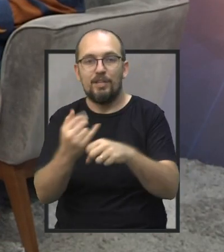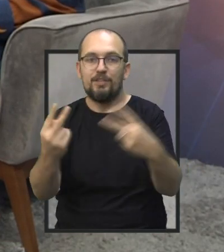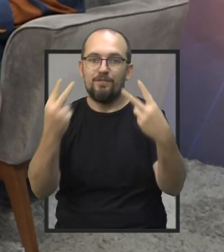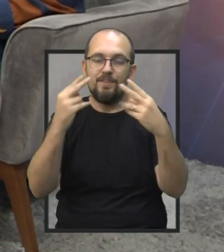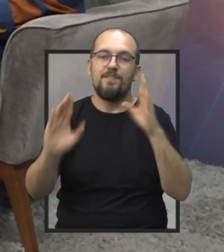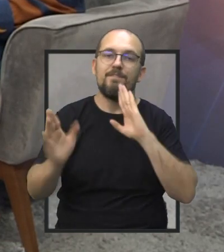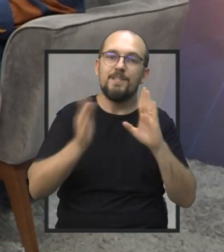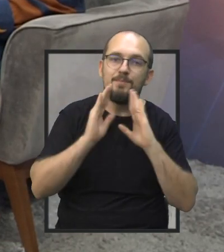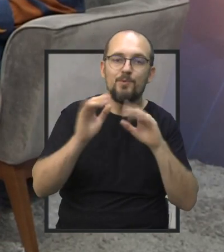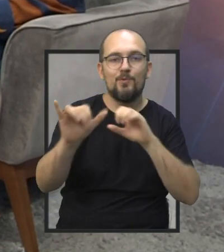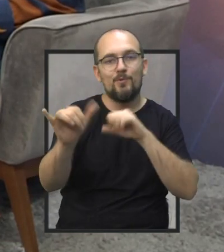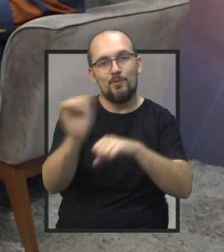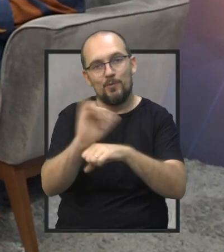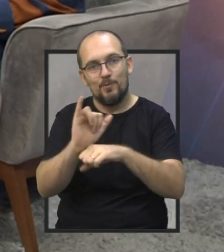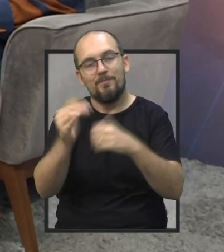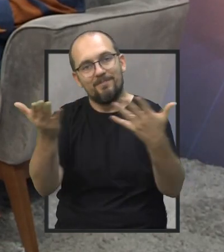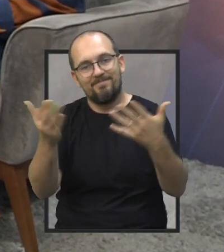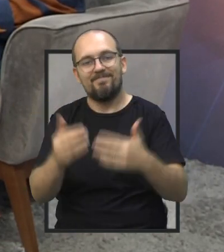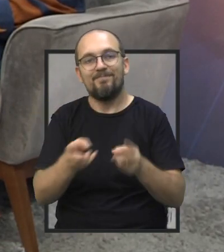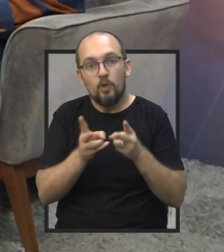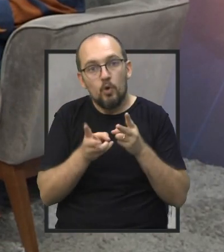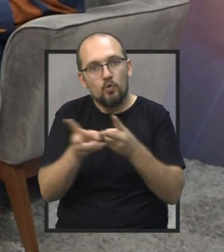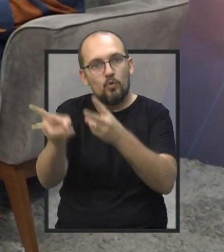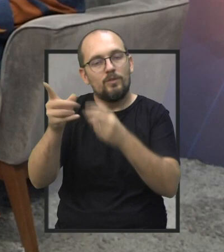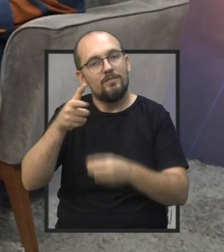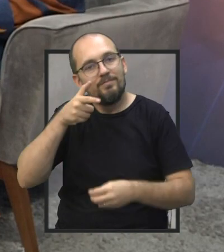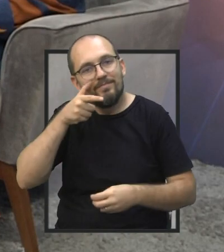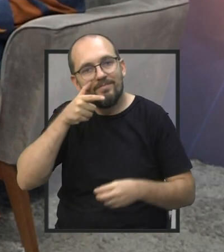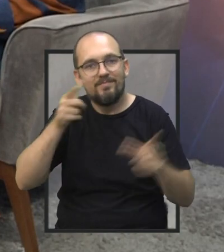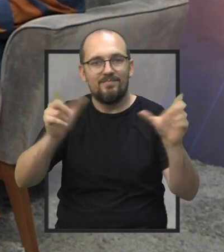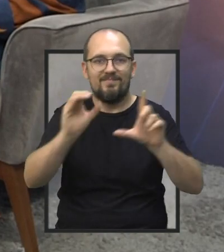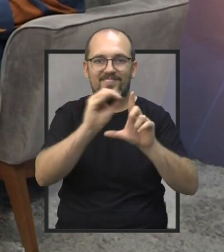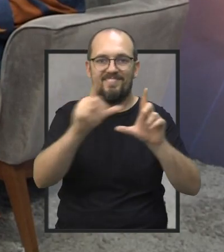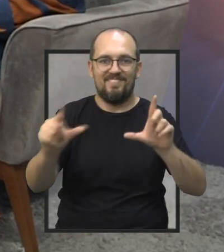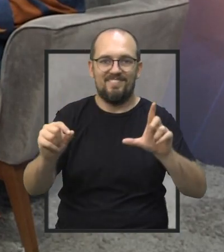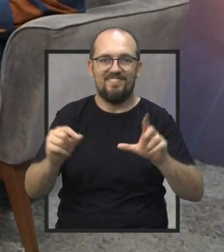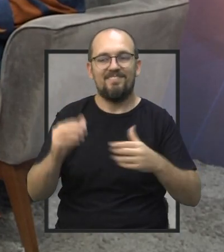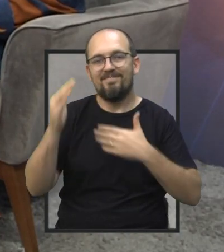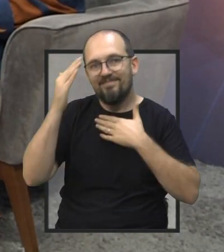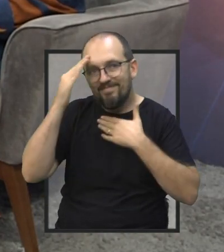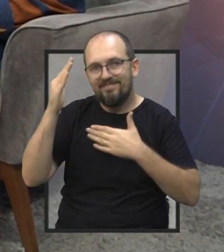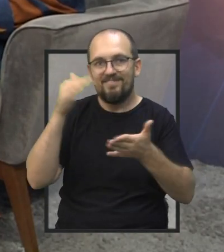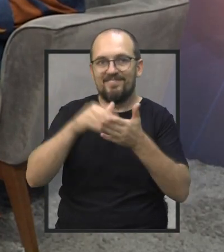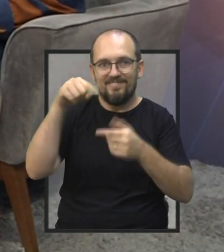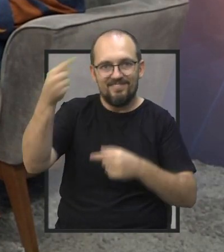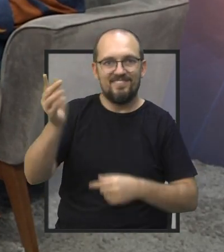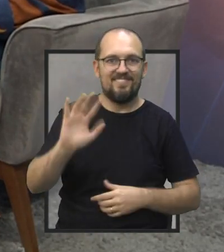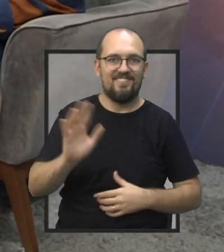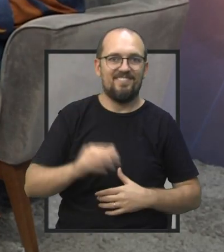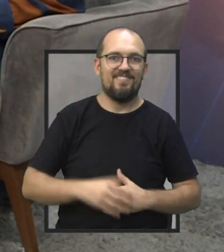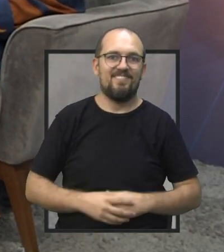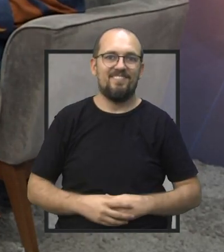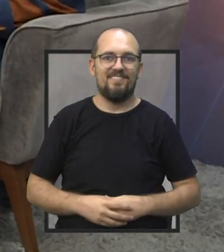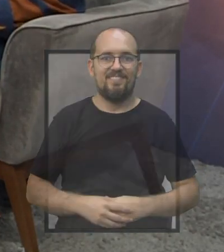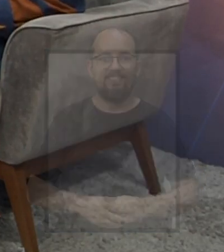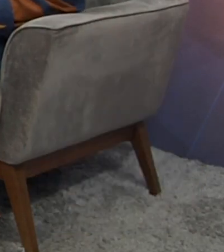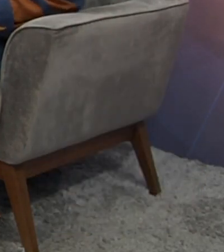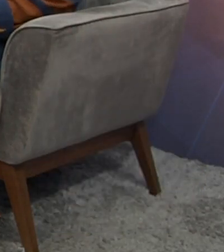na internet, Facebook, YouTube, e continue aí acompanhando a nossa programação. Obrigada e até a próxima!